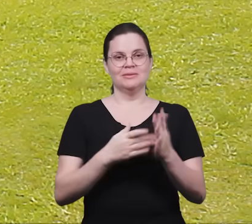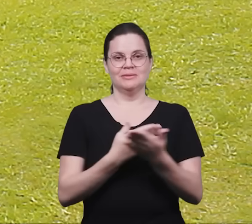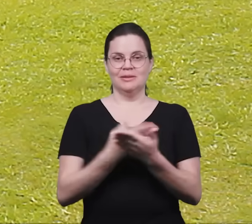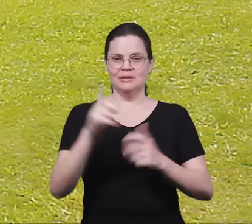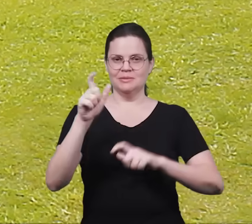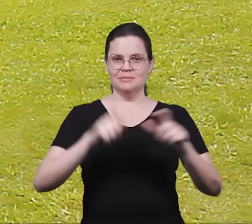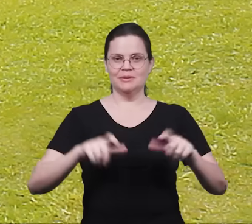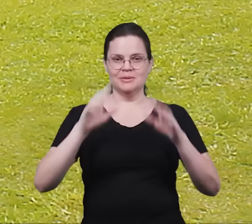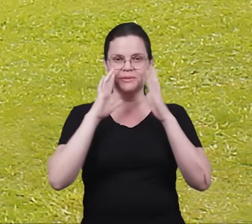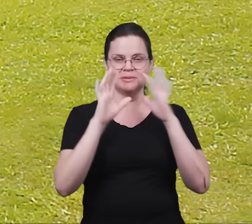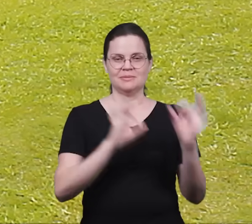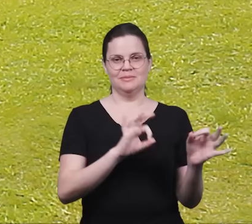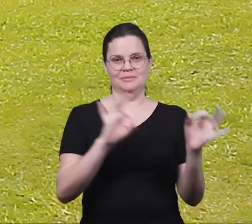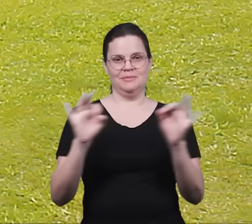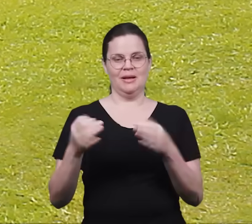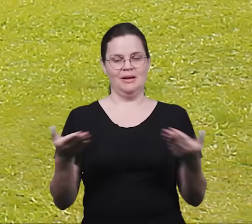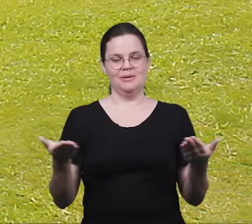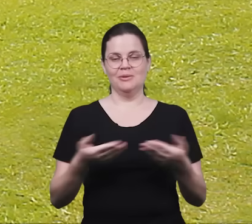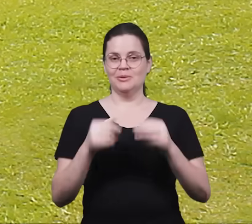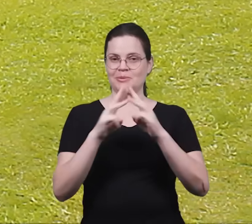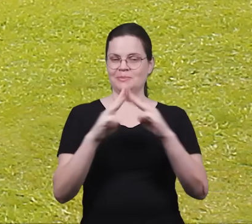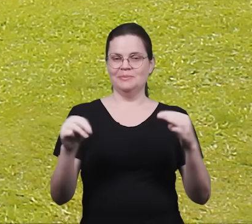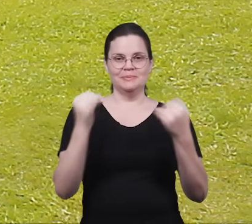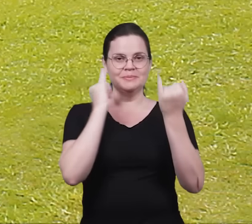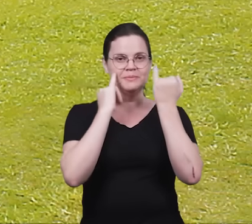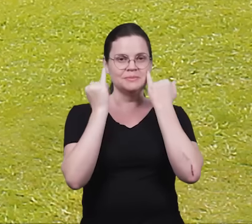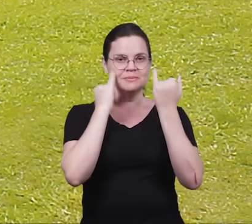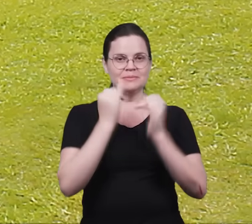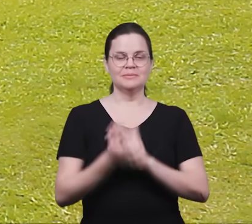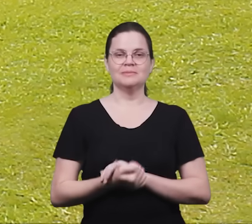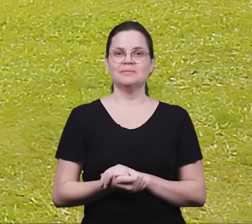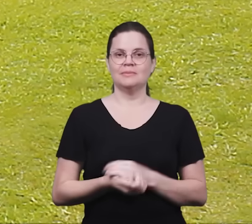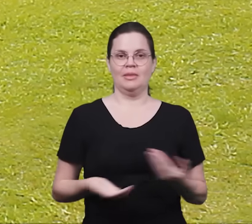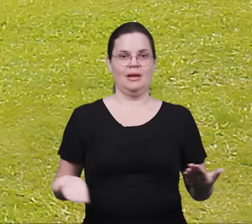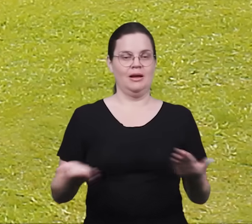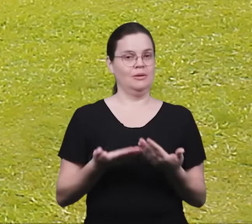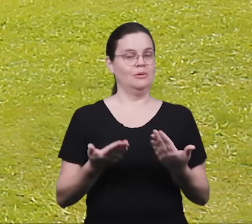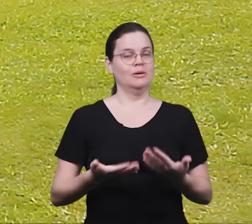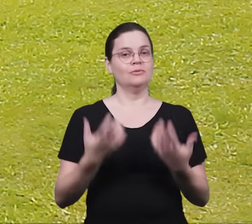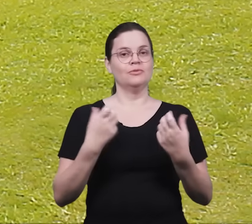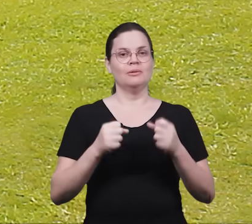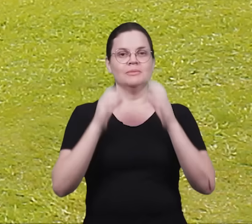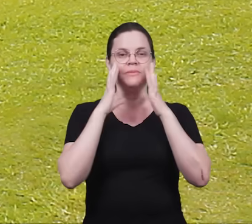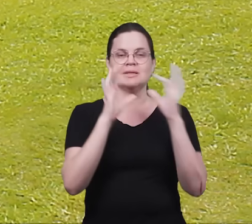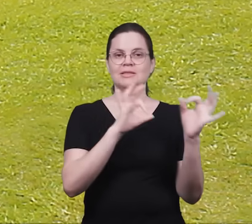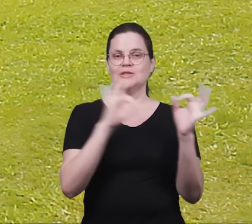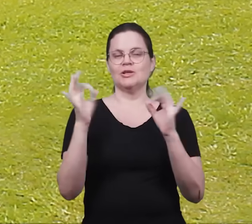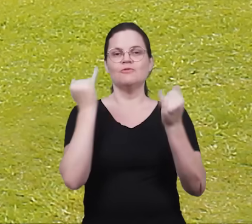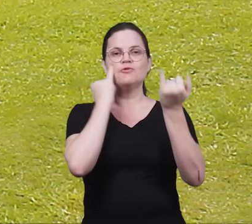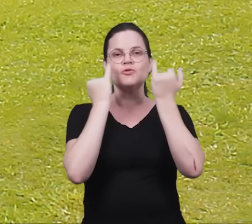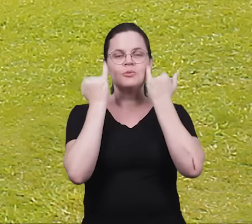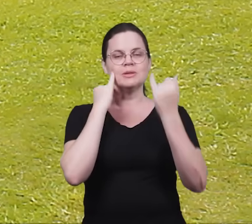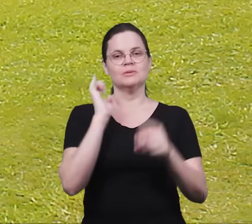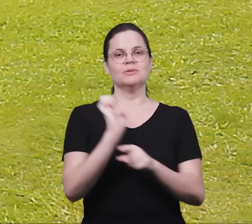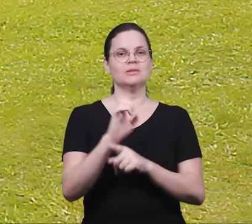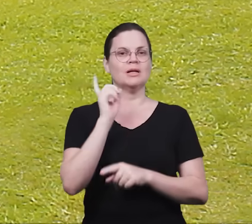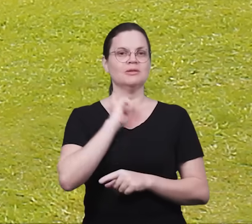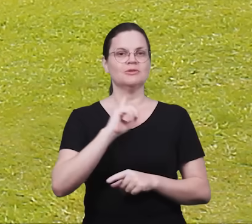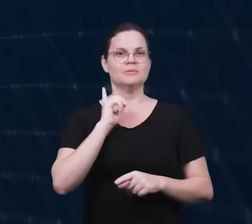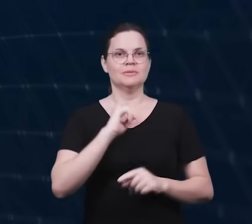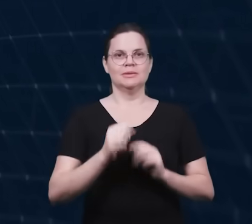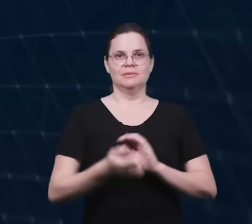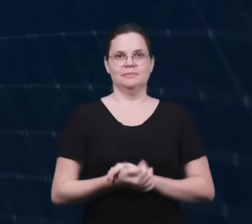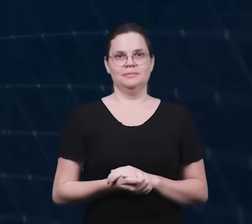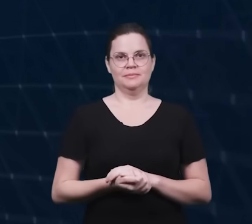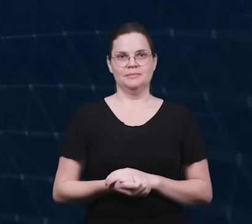Senhor Jesus aos nossos irmãos que nos acompanham aqui pelo Manaim News. Agora, vamos trazer as notícias do estado de Minas